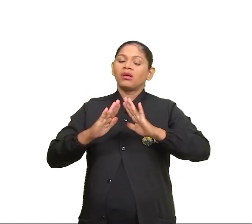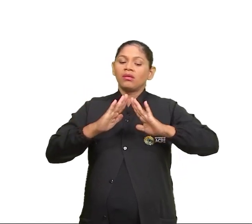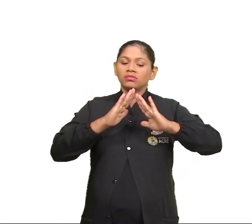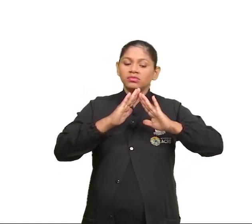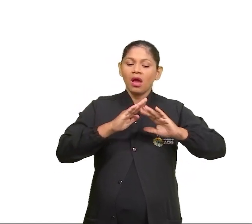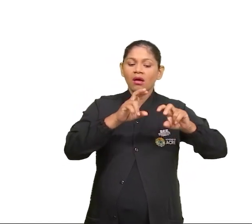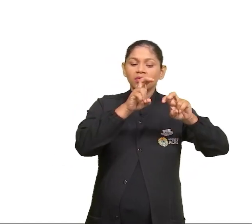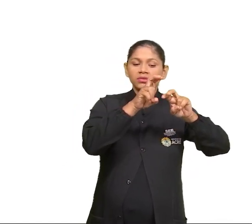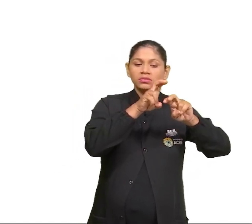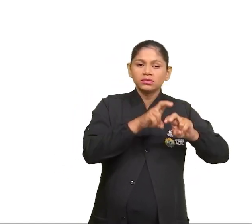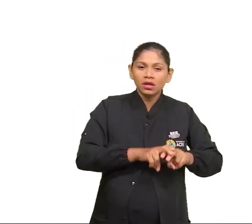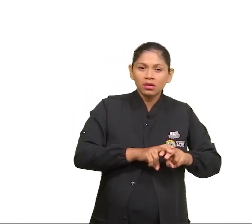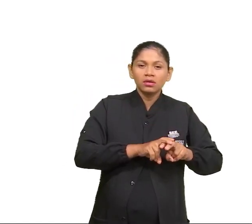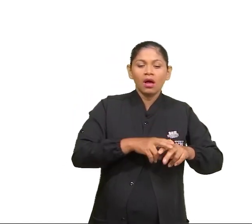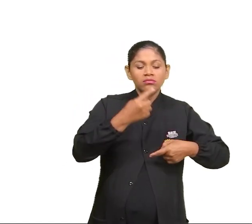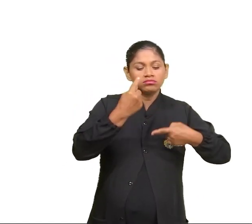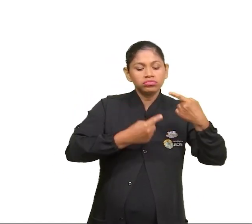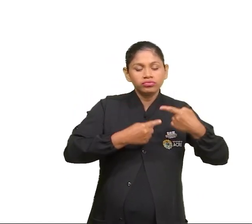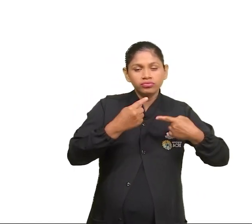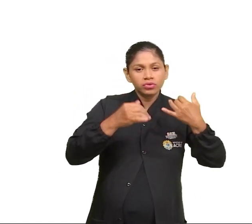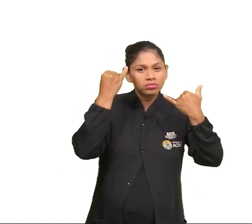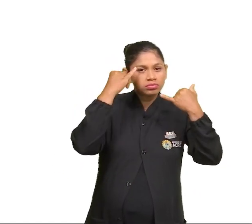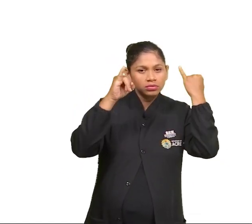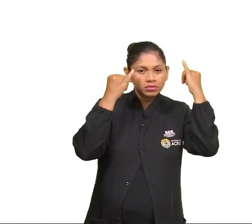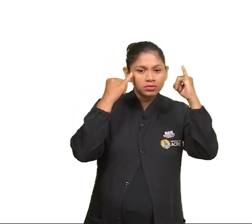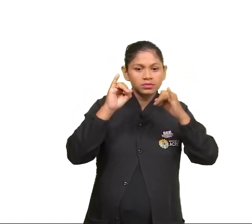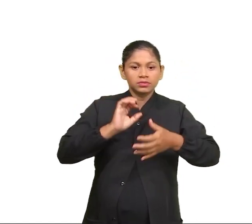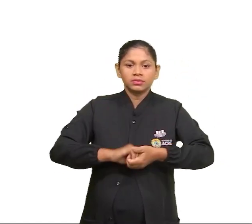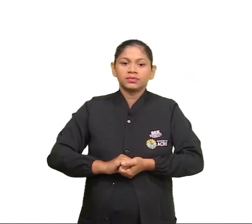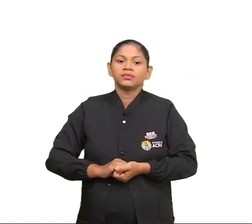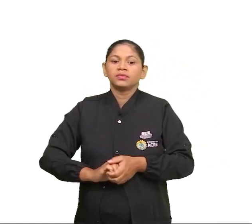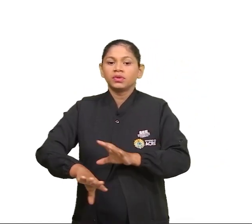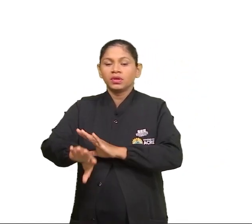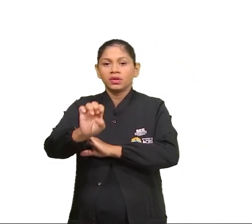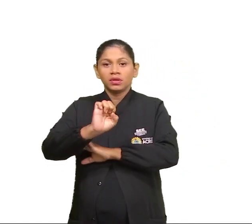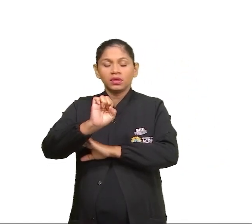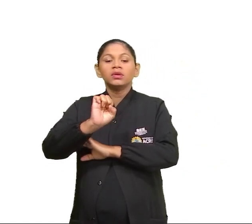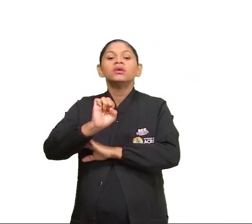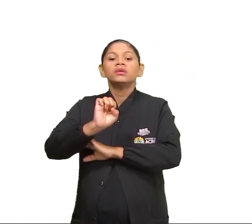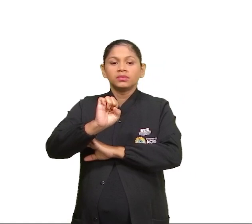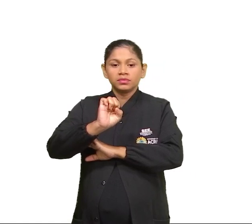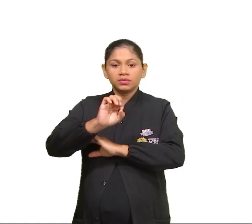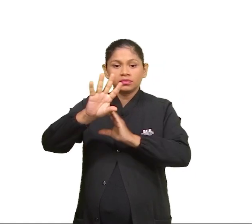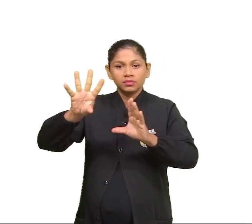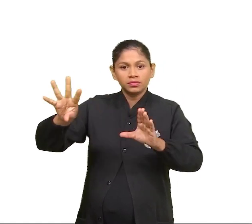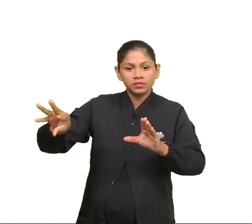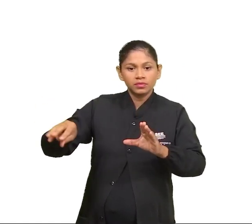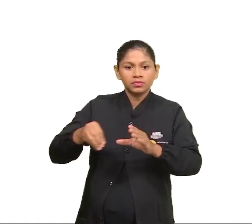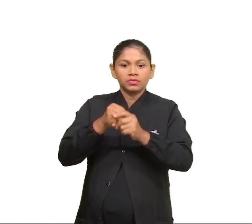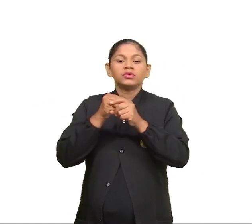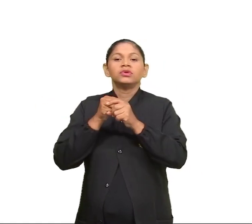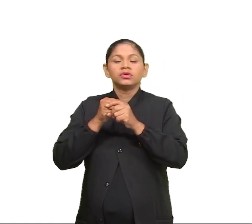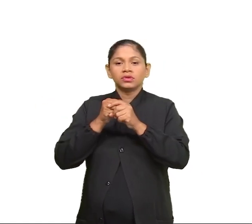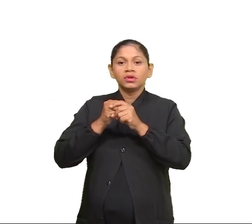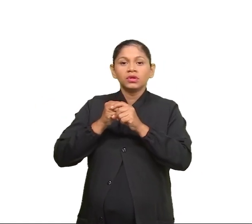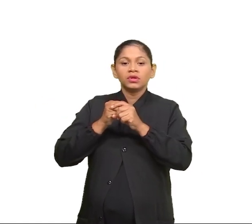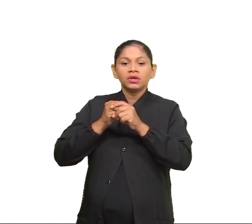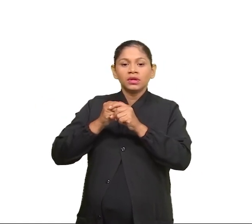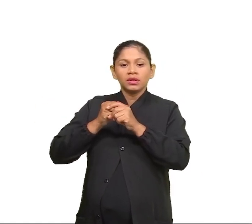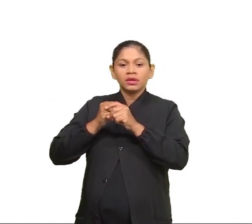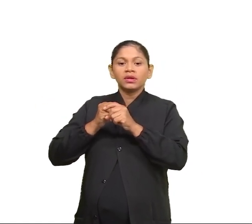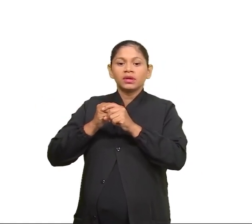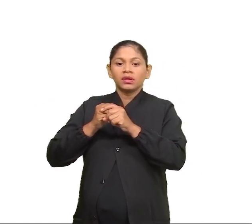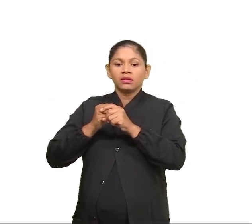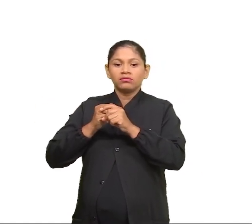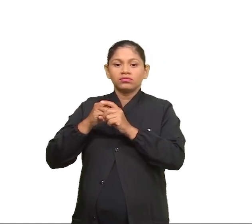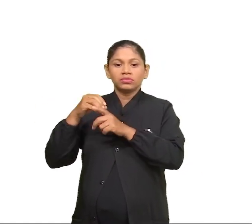e discutir ideias, que essa é a essência do iluminismo. E integrar artistas e ampliar o comércio urbano.